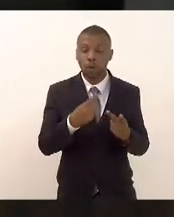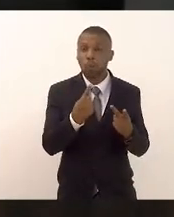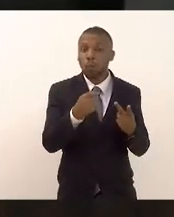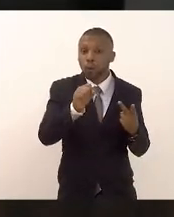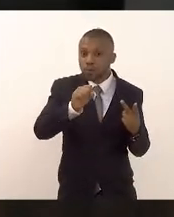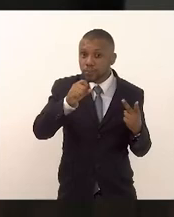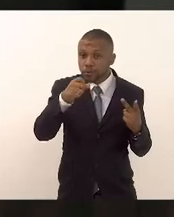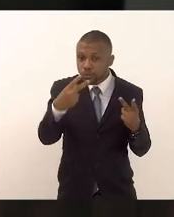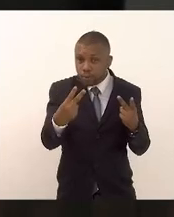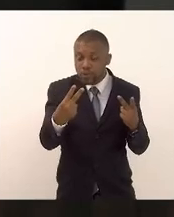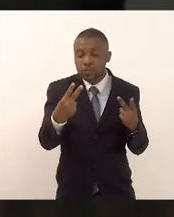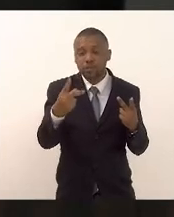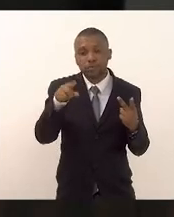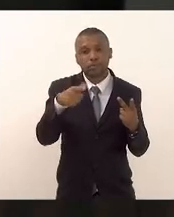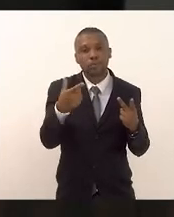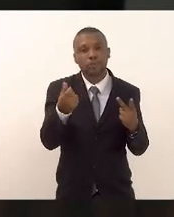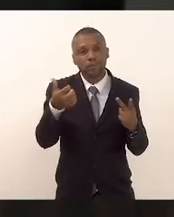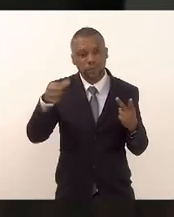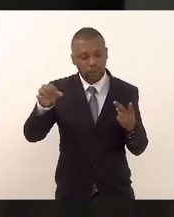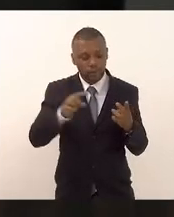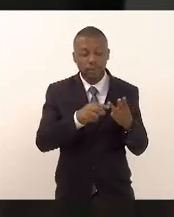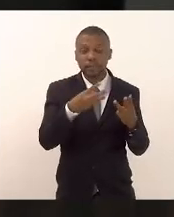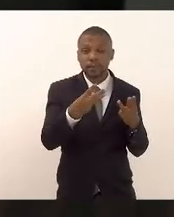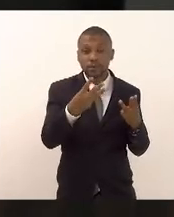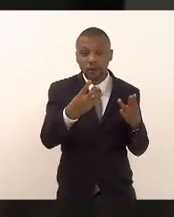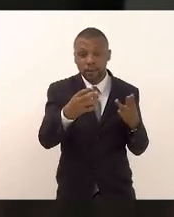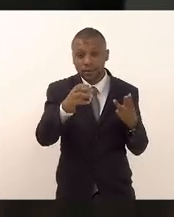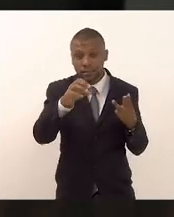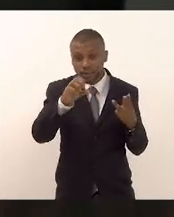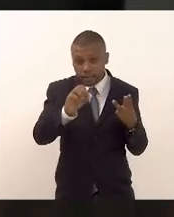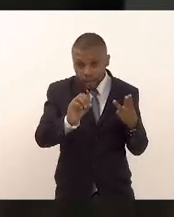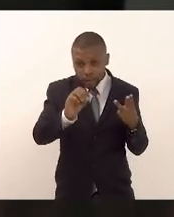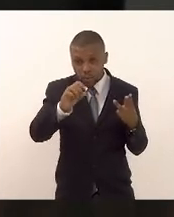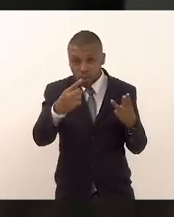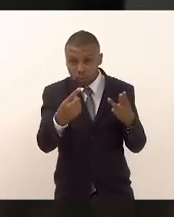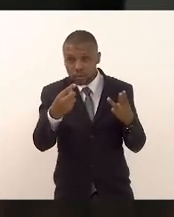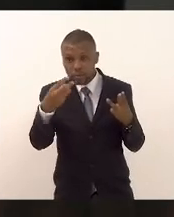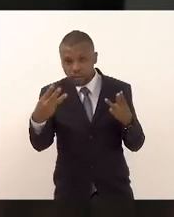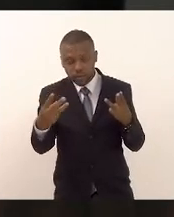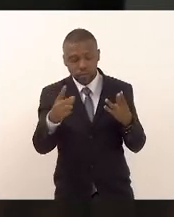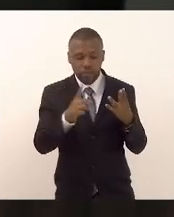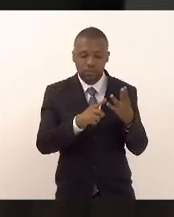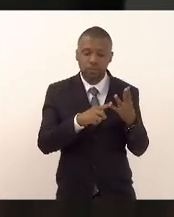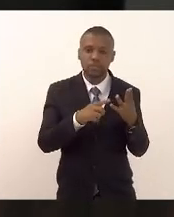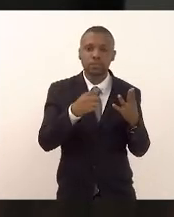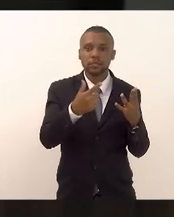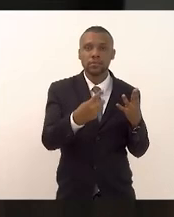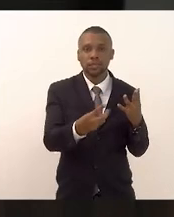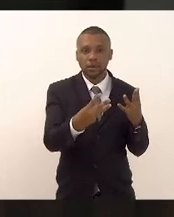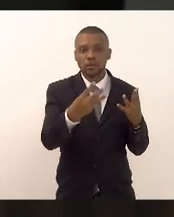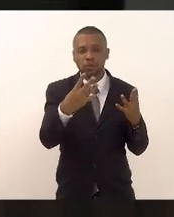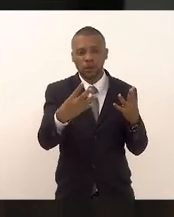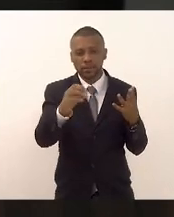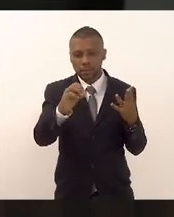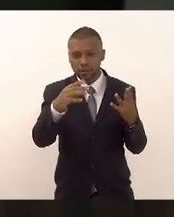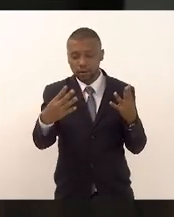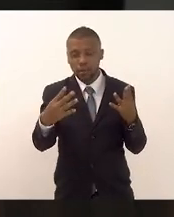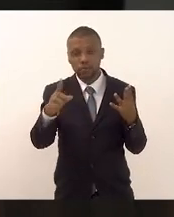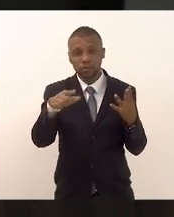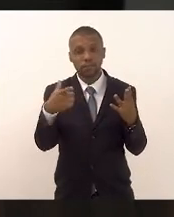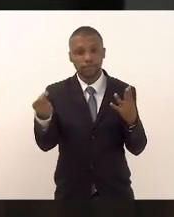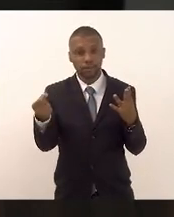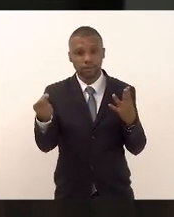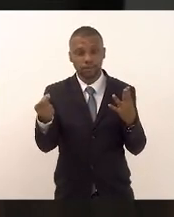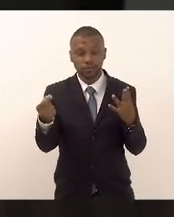182 de 2019, 3403 de 2020, 3404 de 20, deputado Gustavo Schmidt. Se